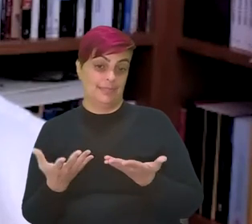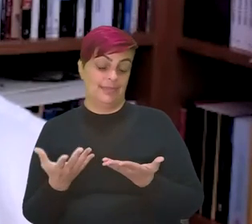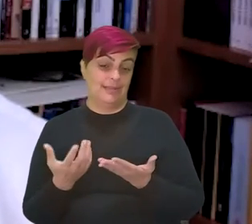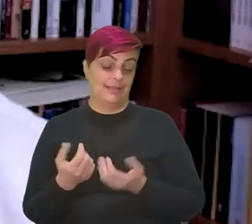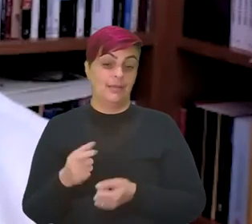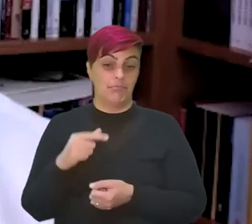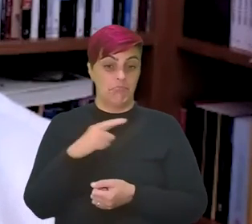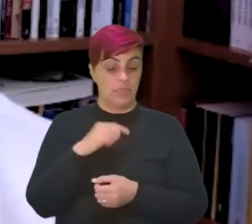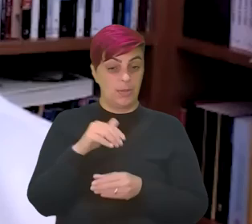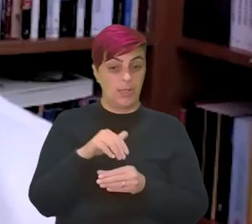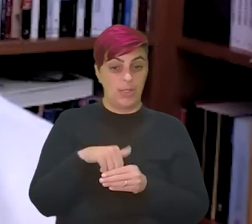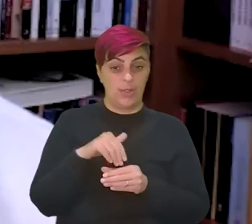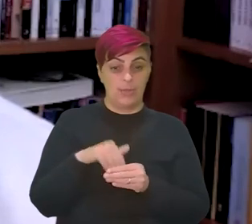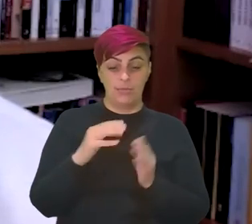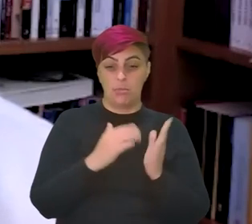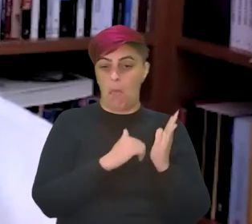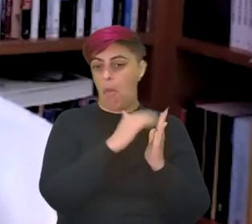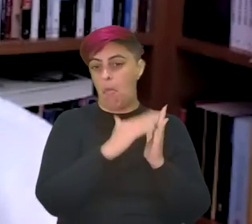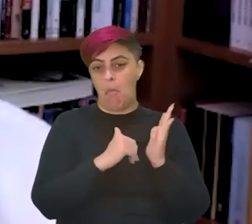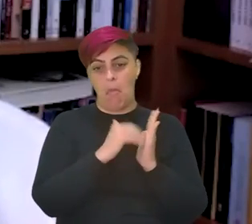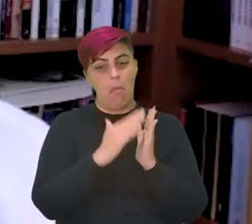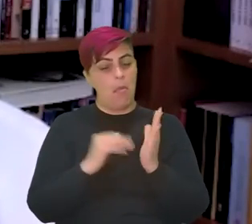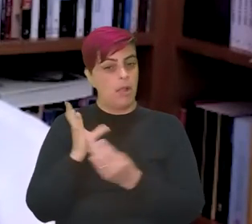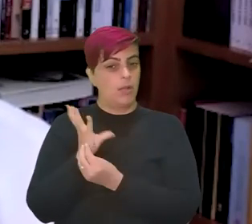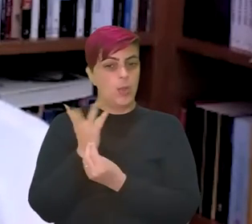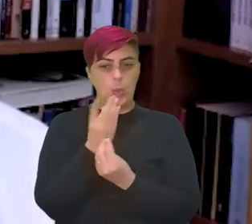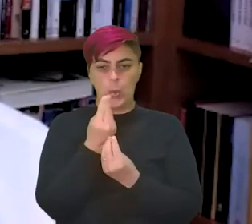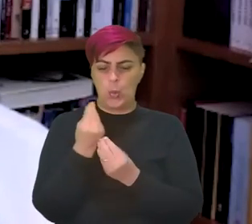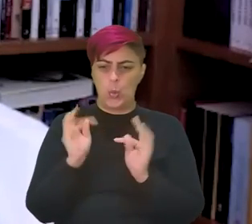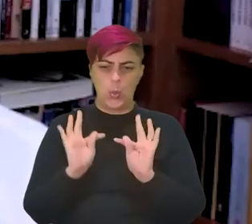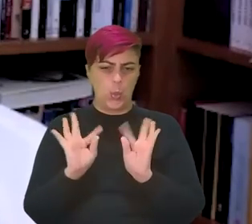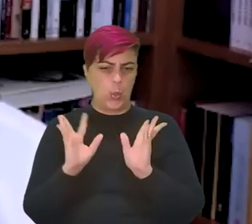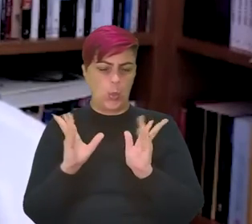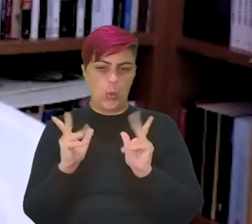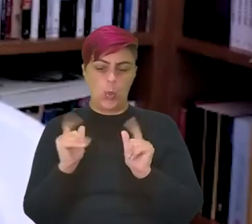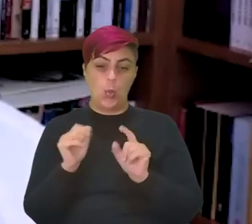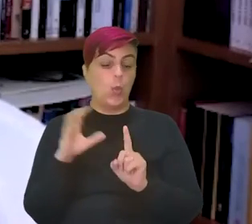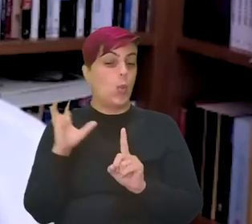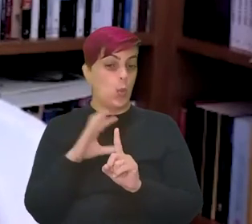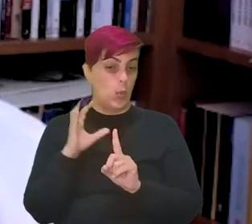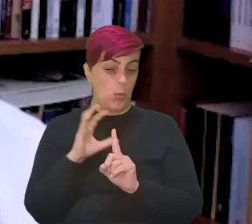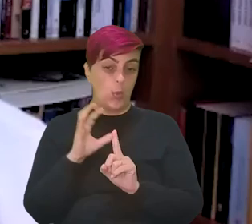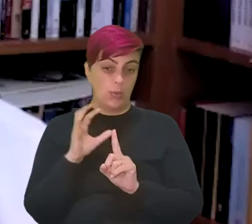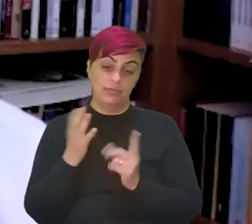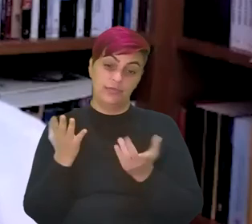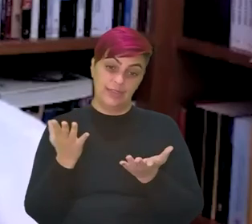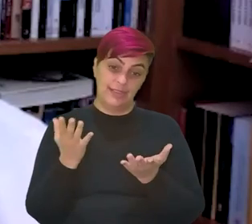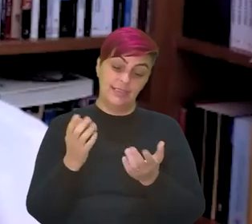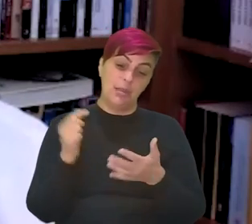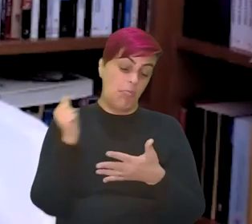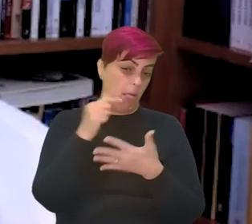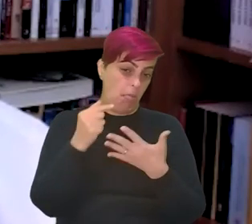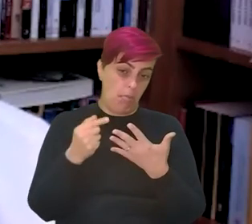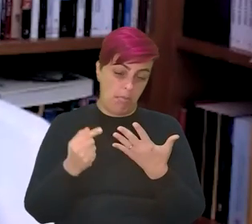obviamente, a gente tem desde a pintura, Picasso, todos muito influenciados, né, Picasso,